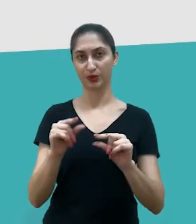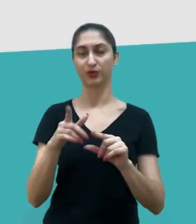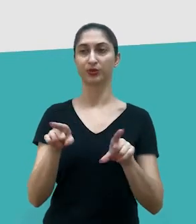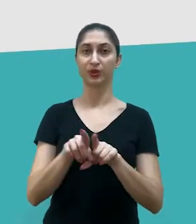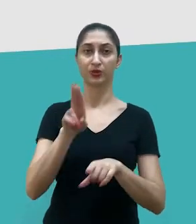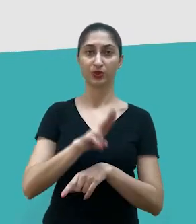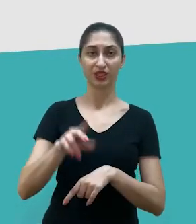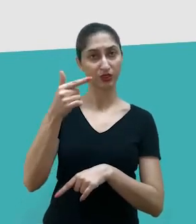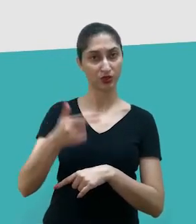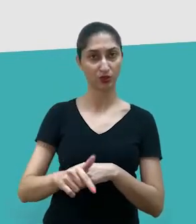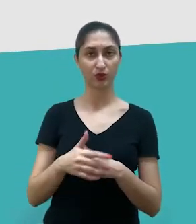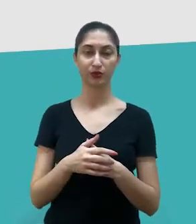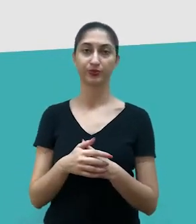reutilizar,